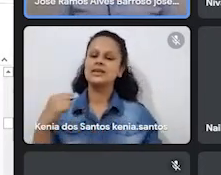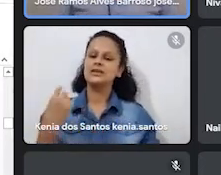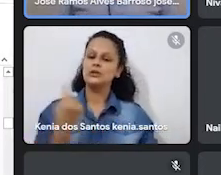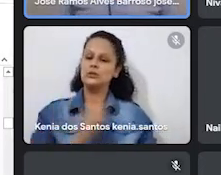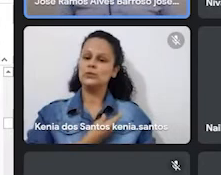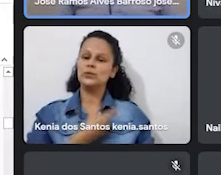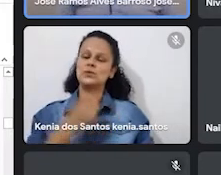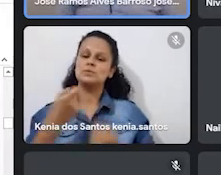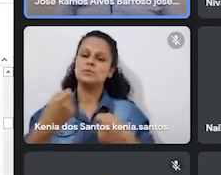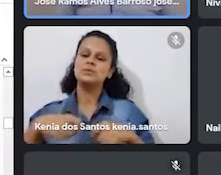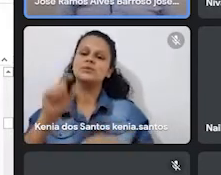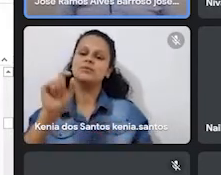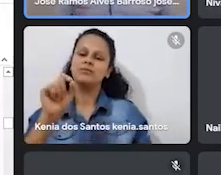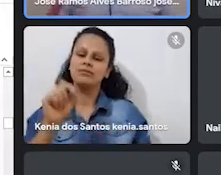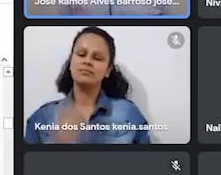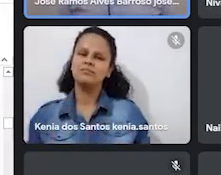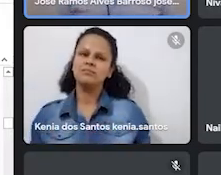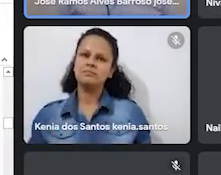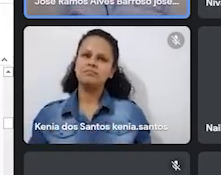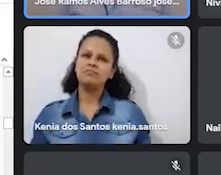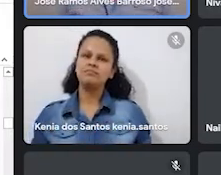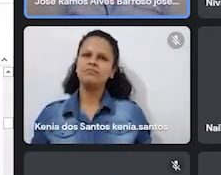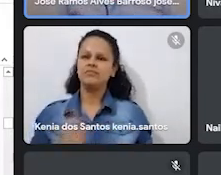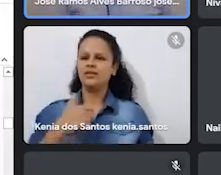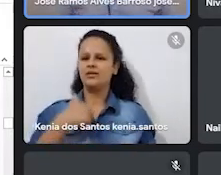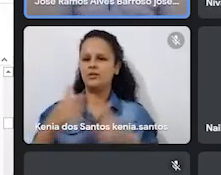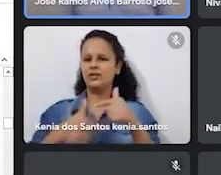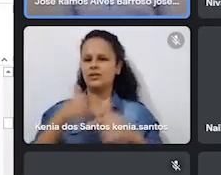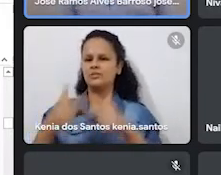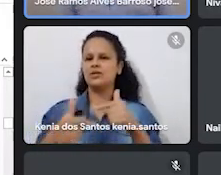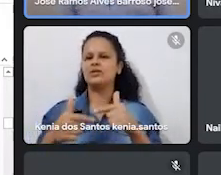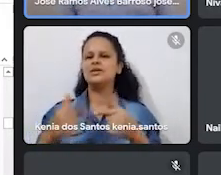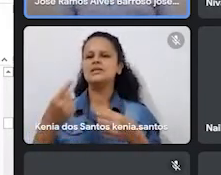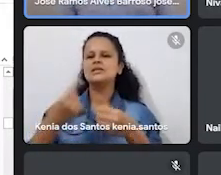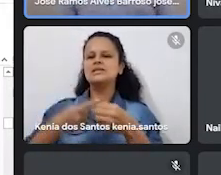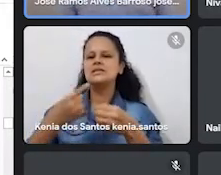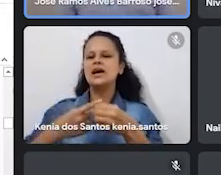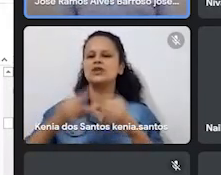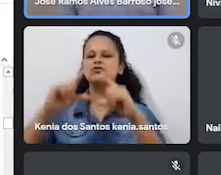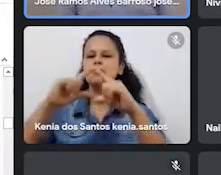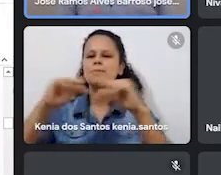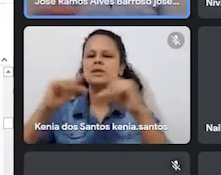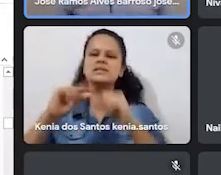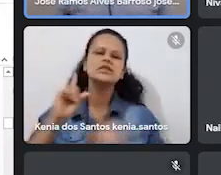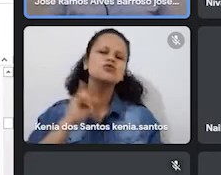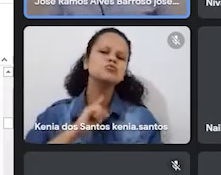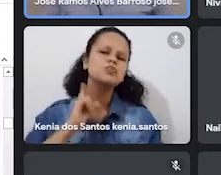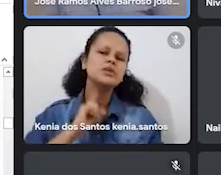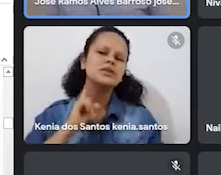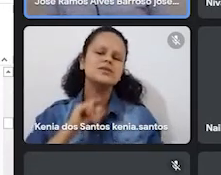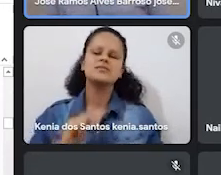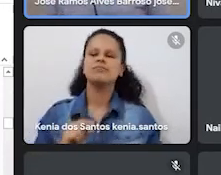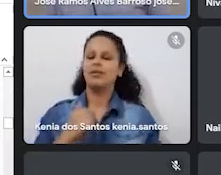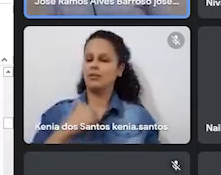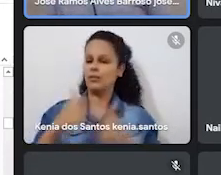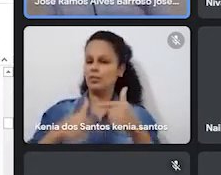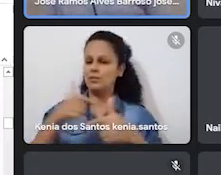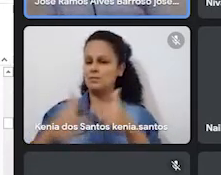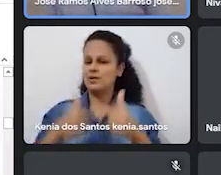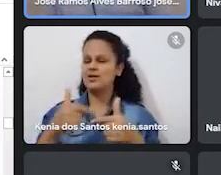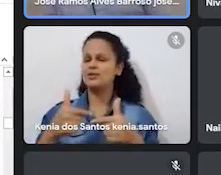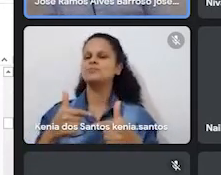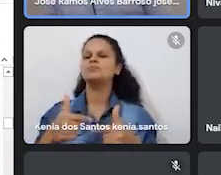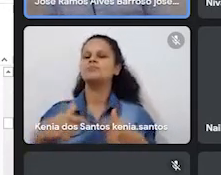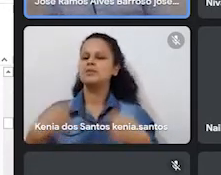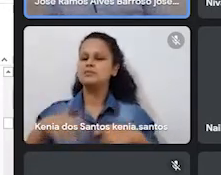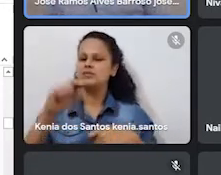mandar, na época eu trabalhava em Brasília de Minas, e a gente tinha que mandar para o